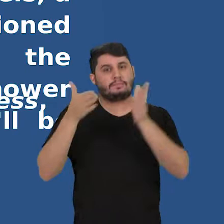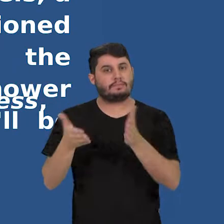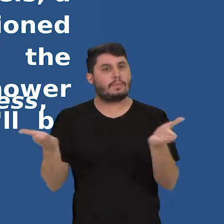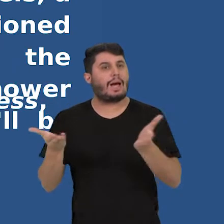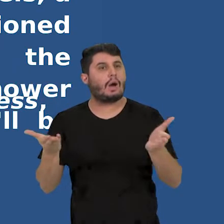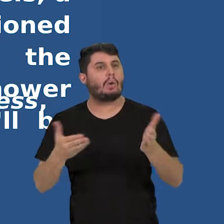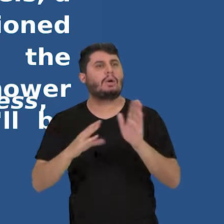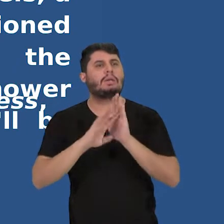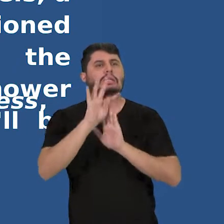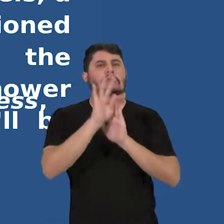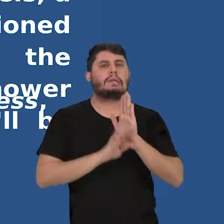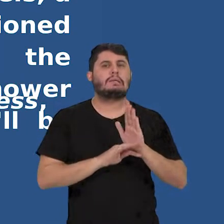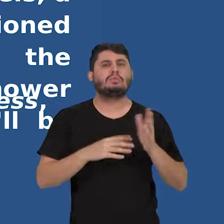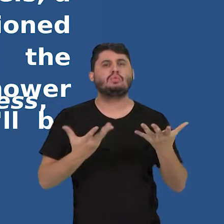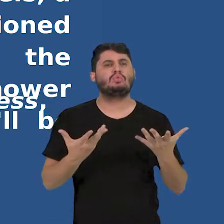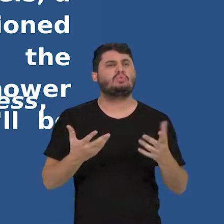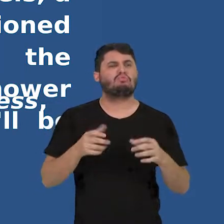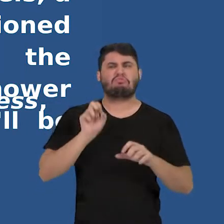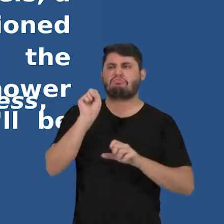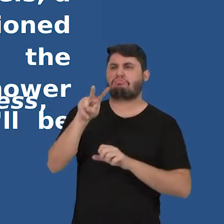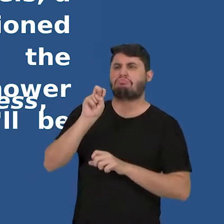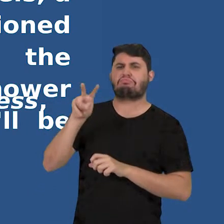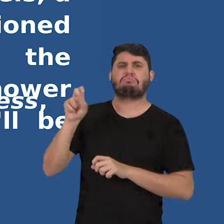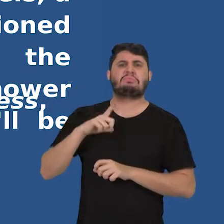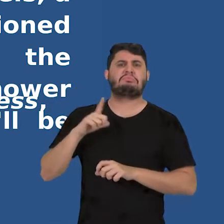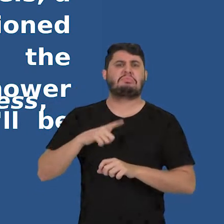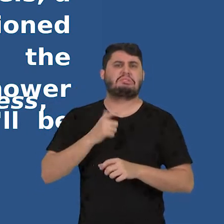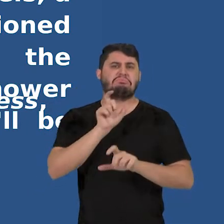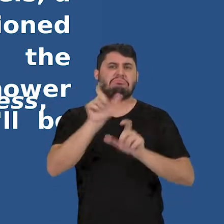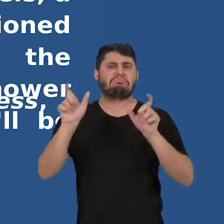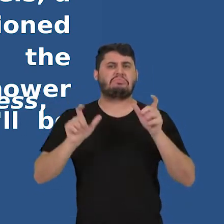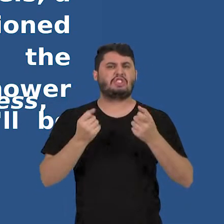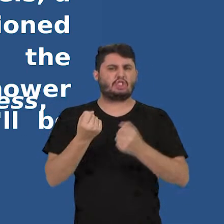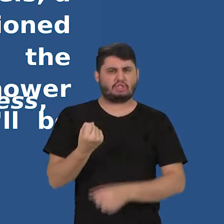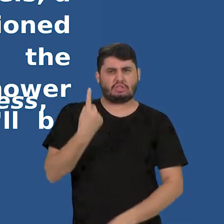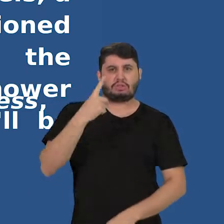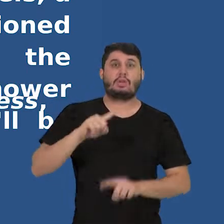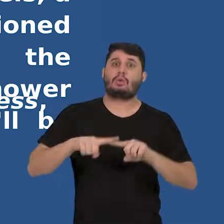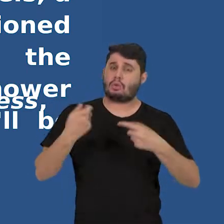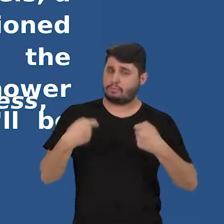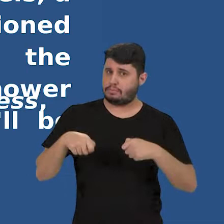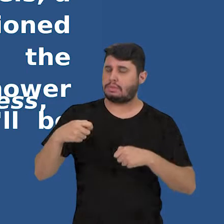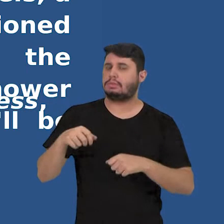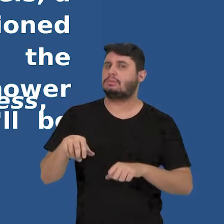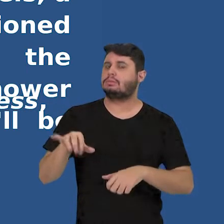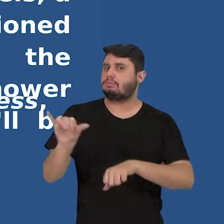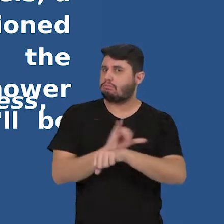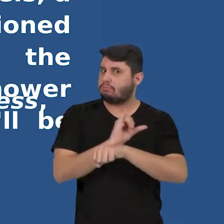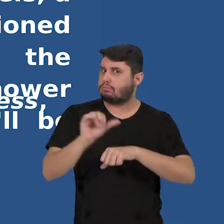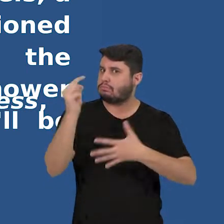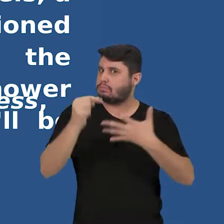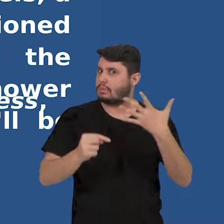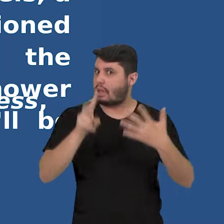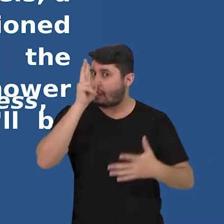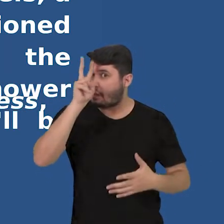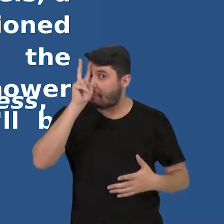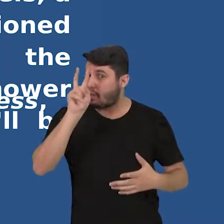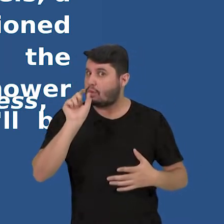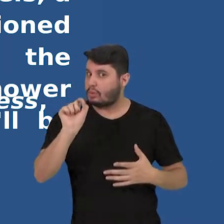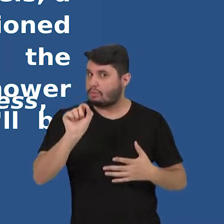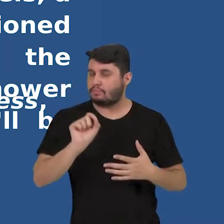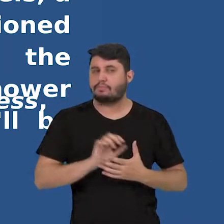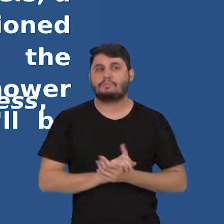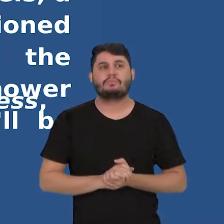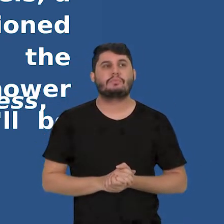né? Carece ali um monte de palavras estranhas, talvez. Vamos tentar usar algumas estratégias, mas lembra da estratégia, qual é a primeira? Vamos pular para ela lá.